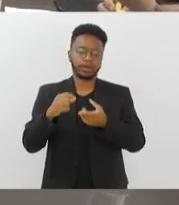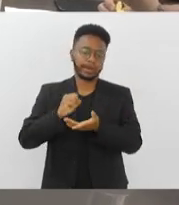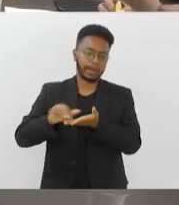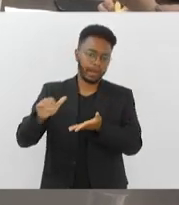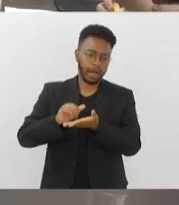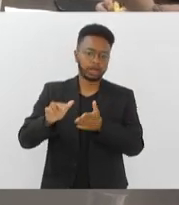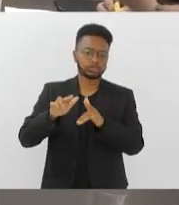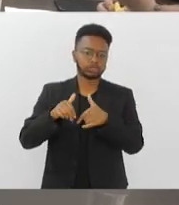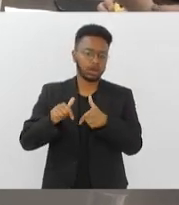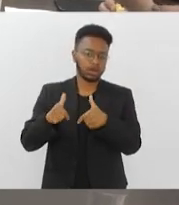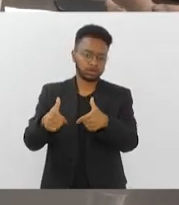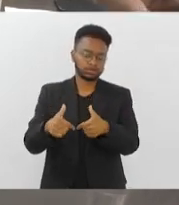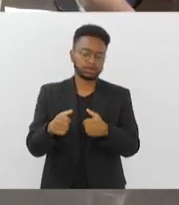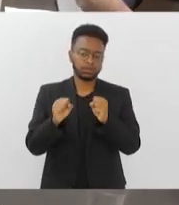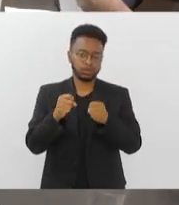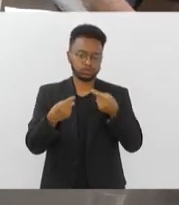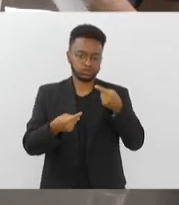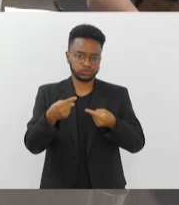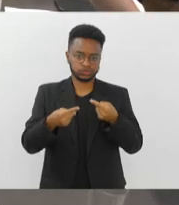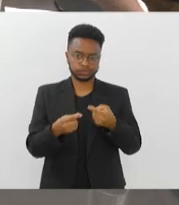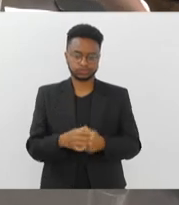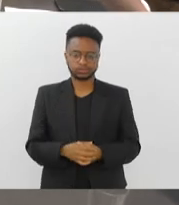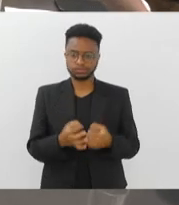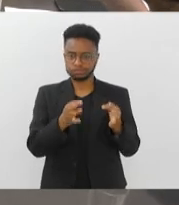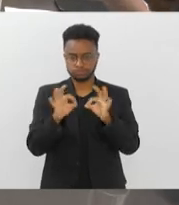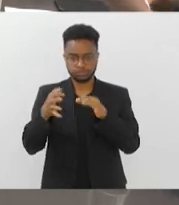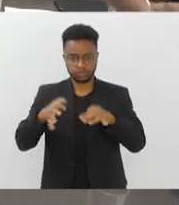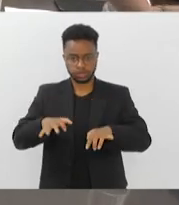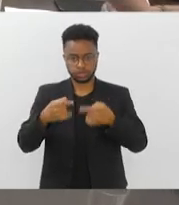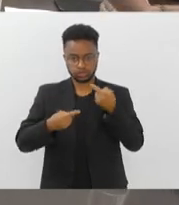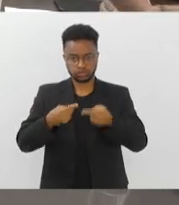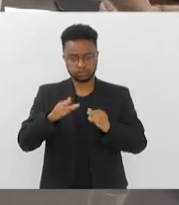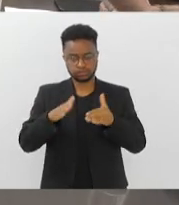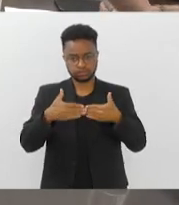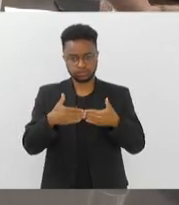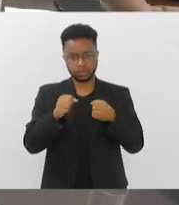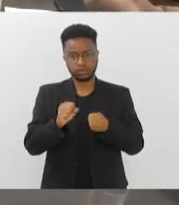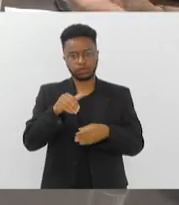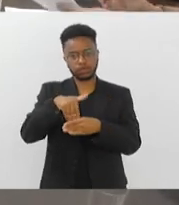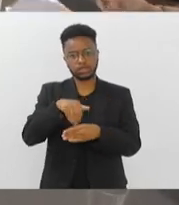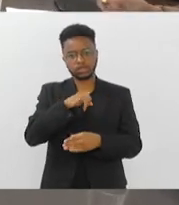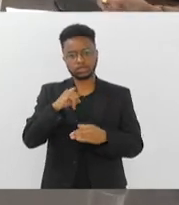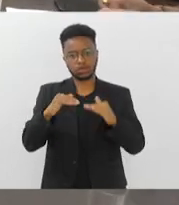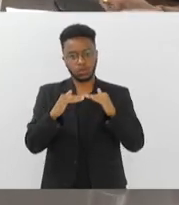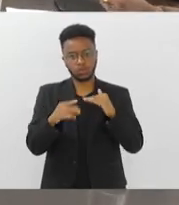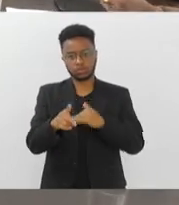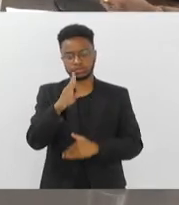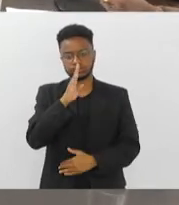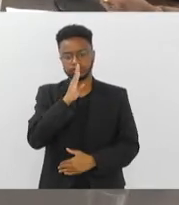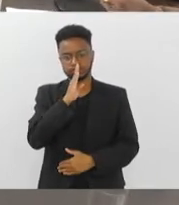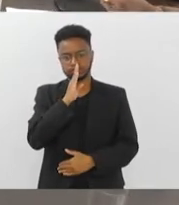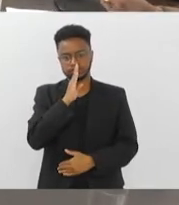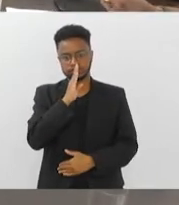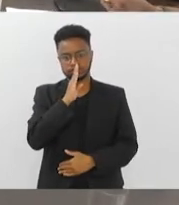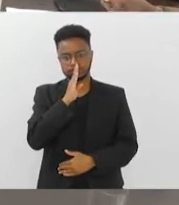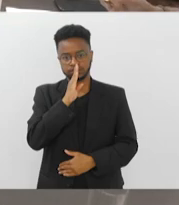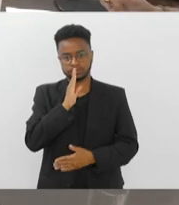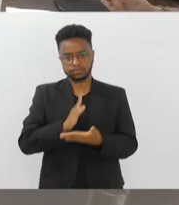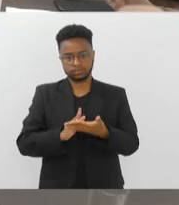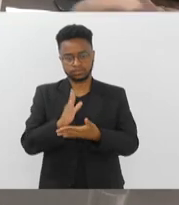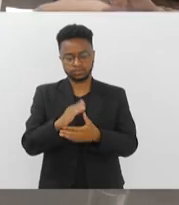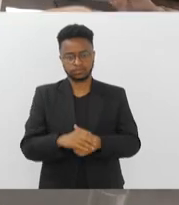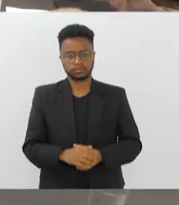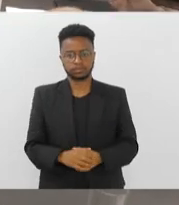etc. Em discussão. Não havendo quem queira discutir, encerrada a discussão, em votação. Senhores que aprovam, permaneçam como estão,